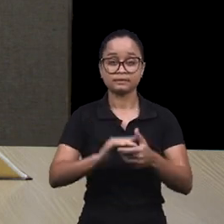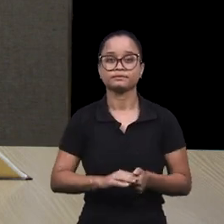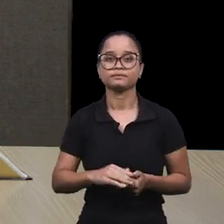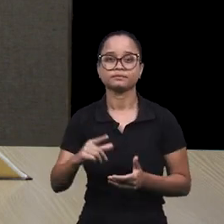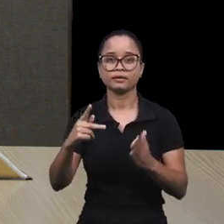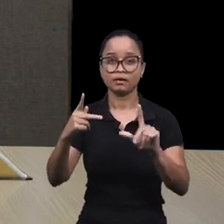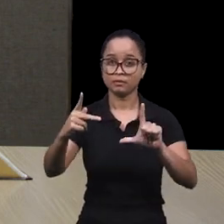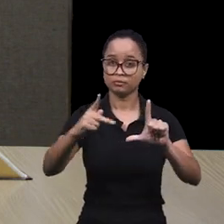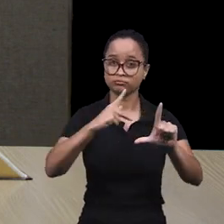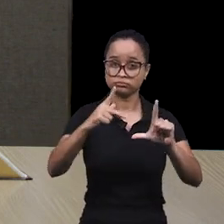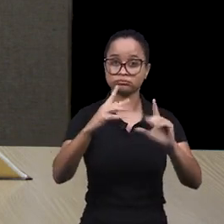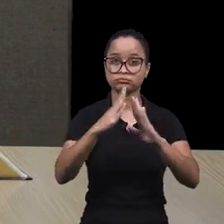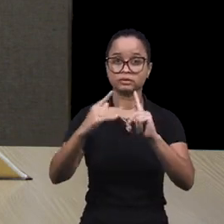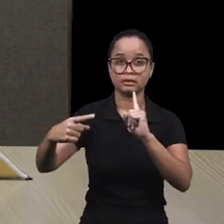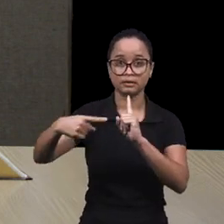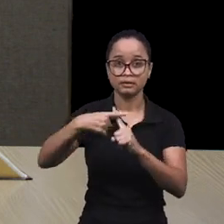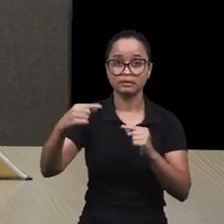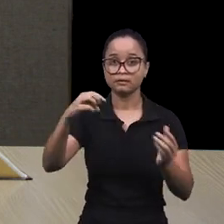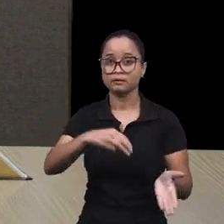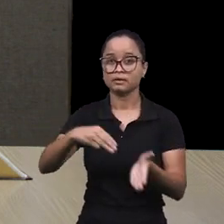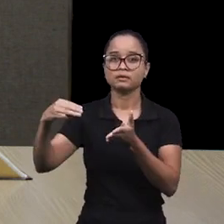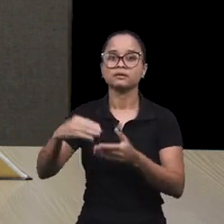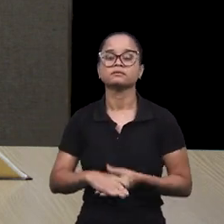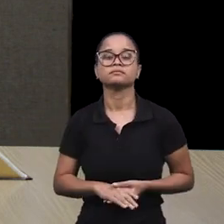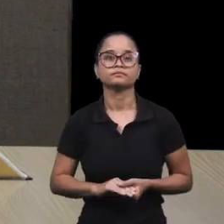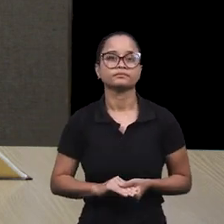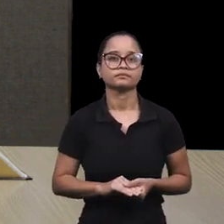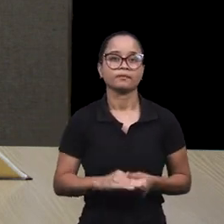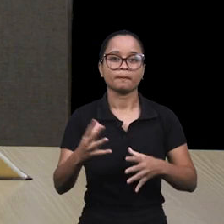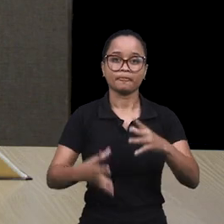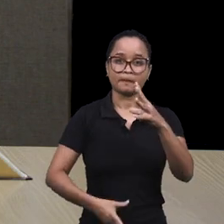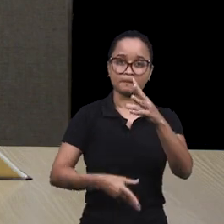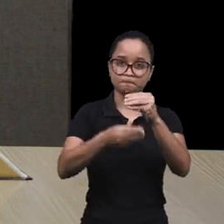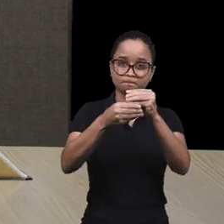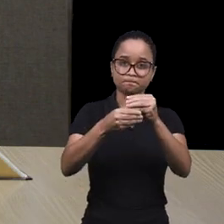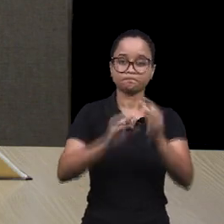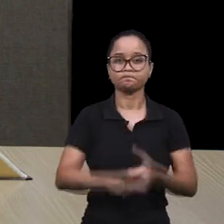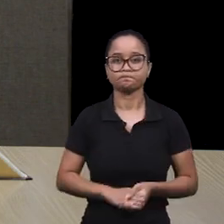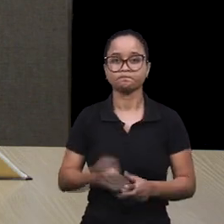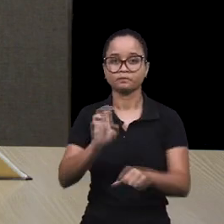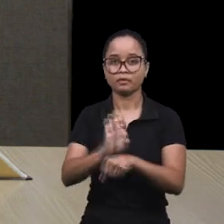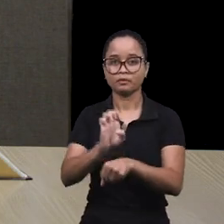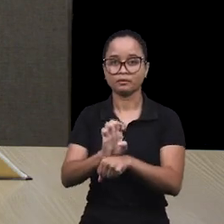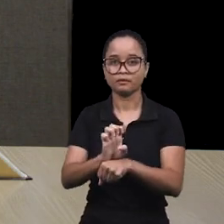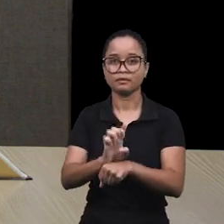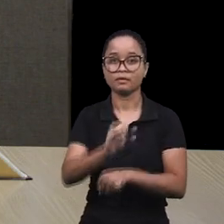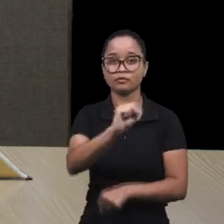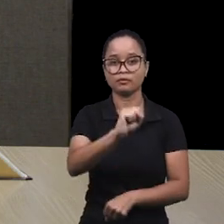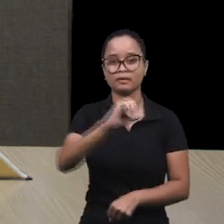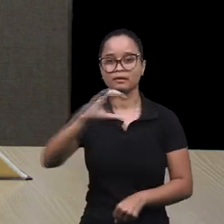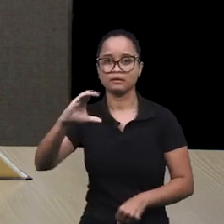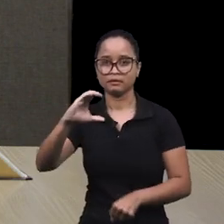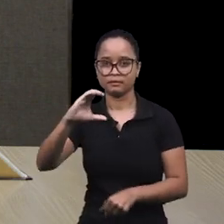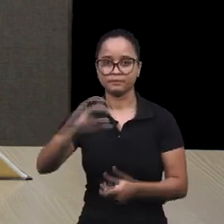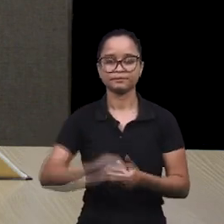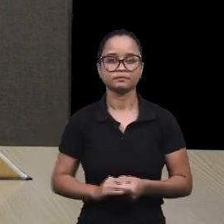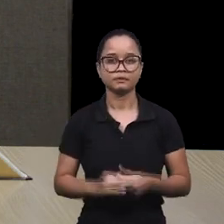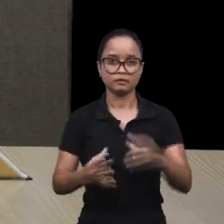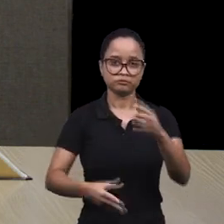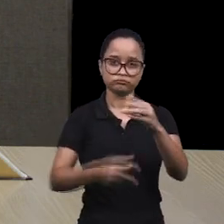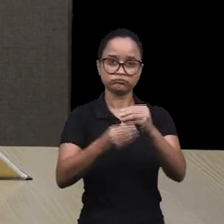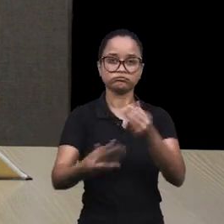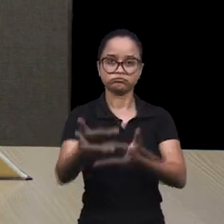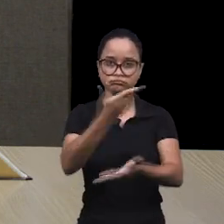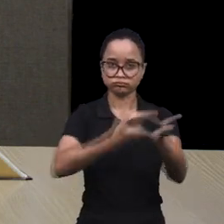para o portal da Igreja Cristã Maranata, na contribuição que veio agora do estado de Santa Catarina. E esta